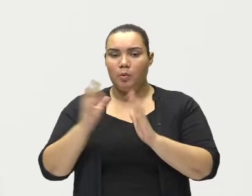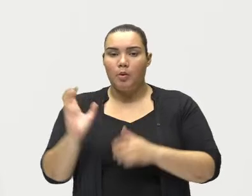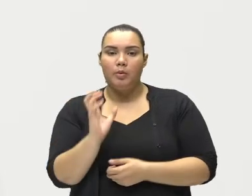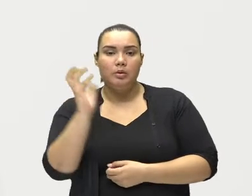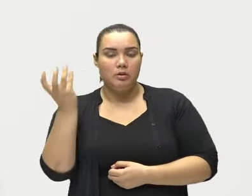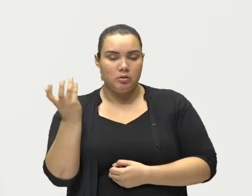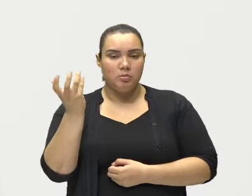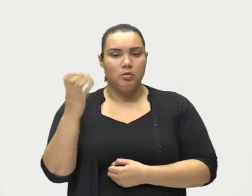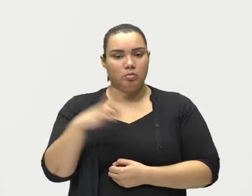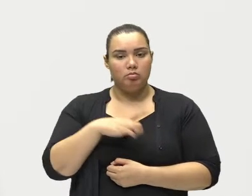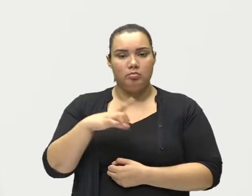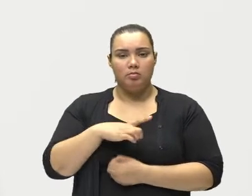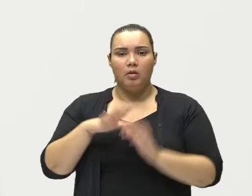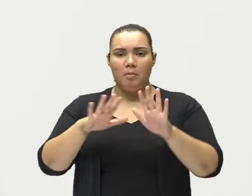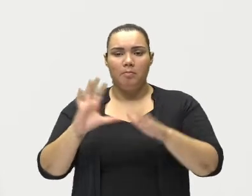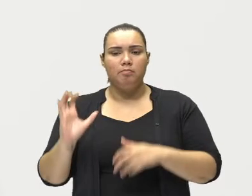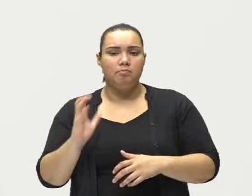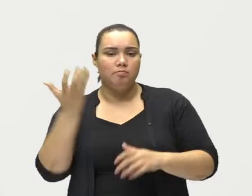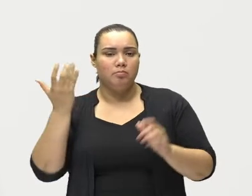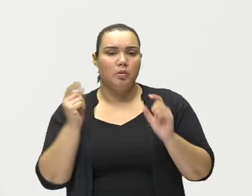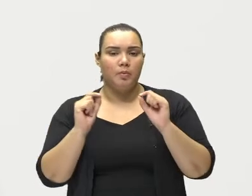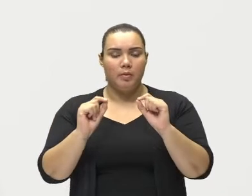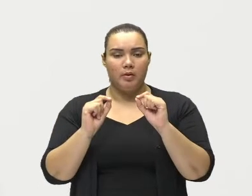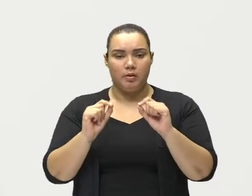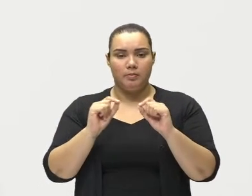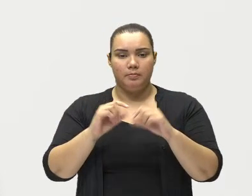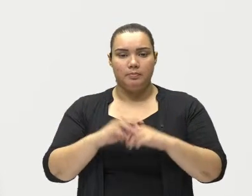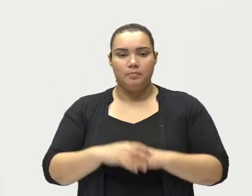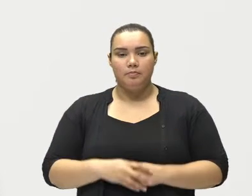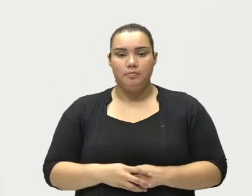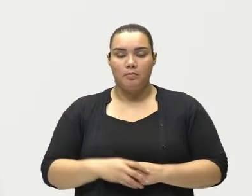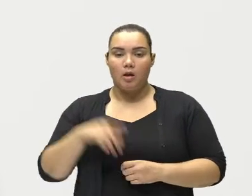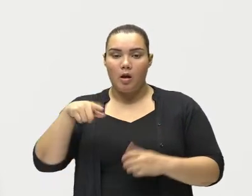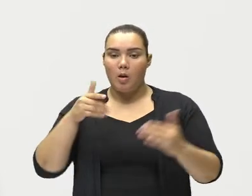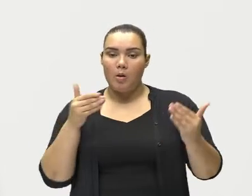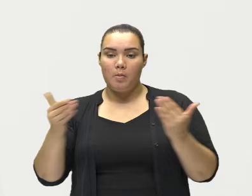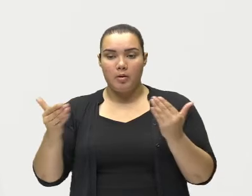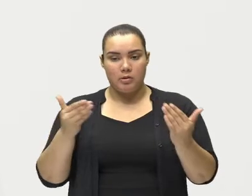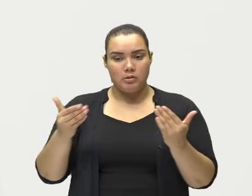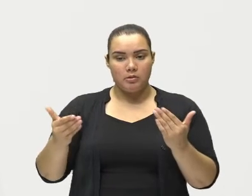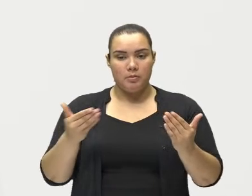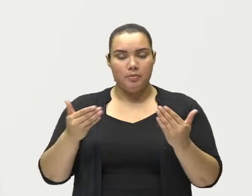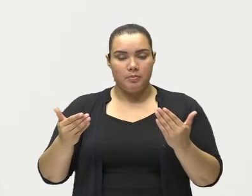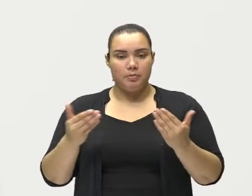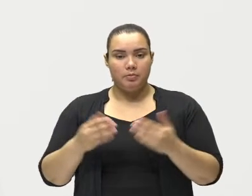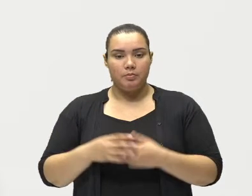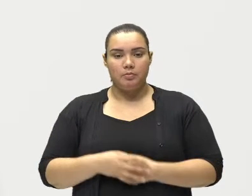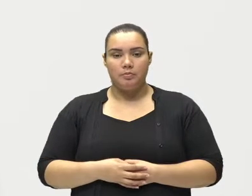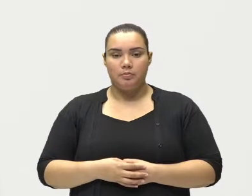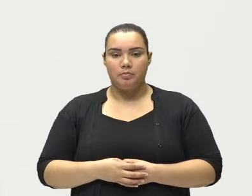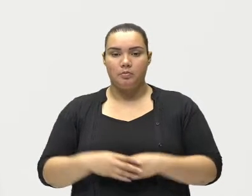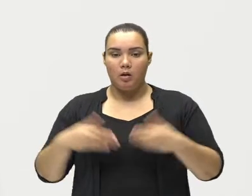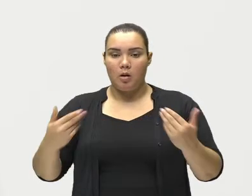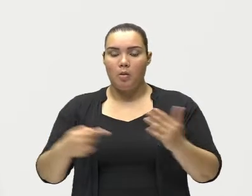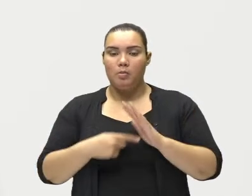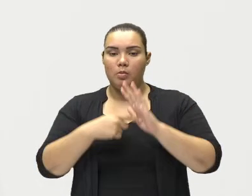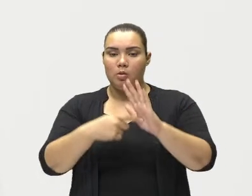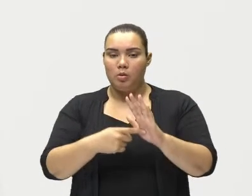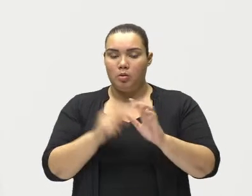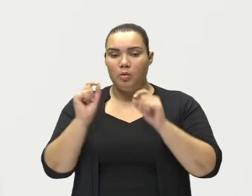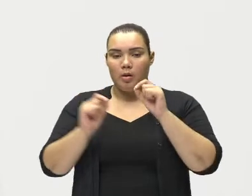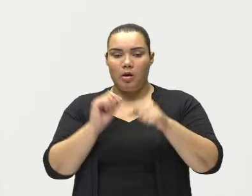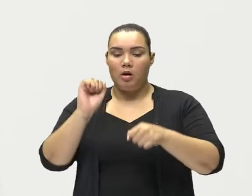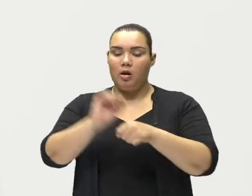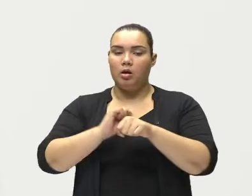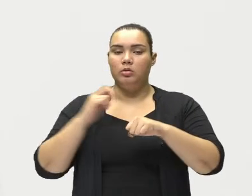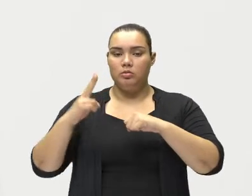circunstância, né? Que circunstância? Circunstância comparativa, né? Então, quem indica a circunstância é o